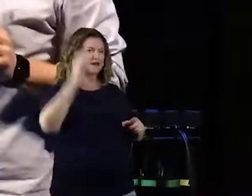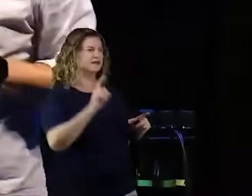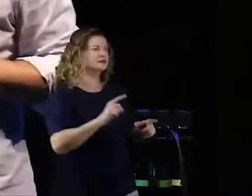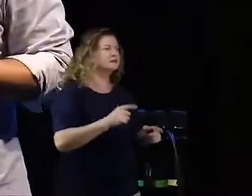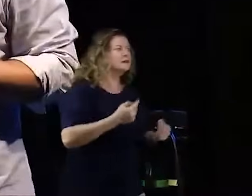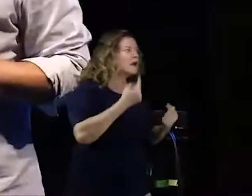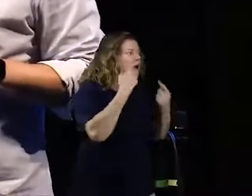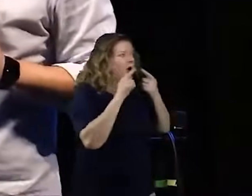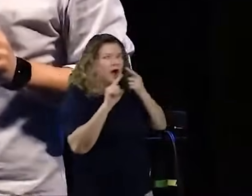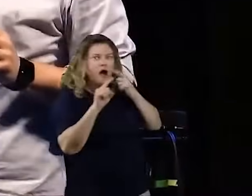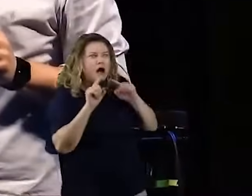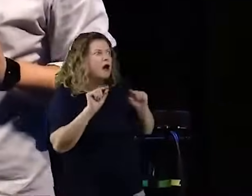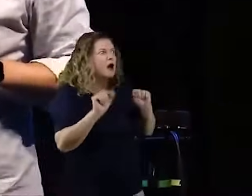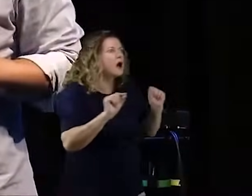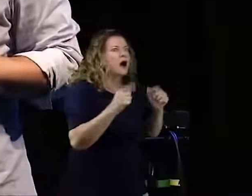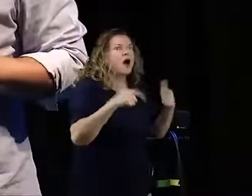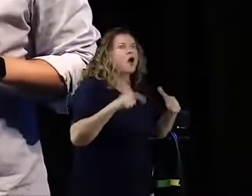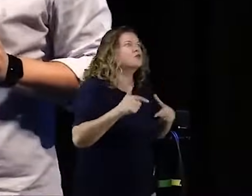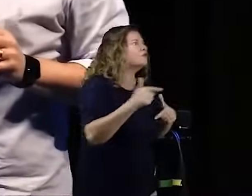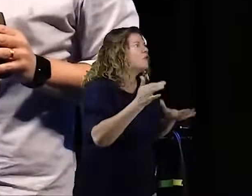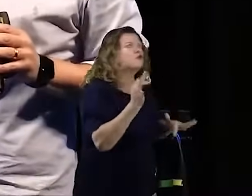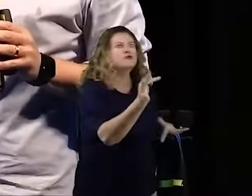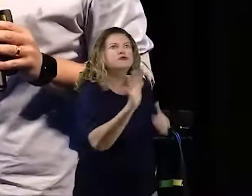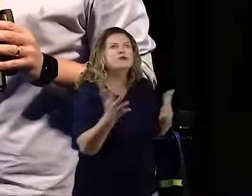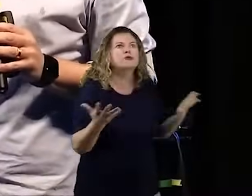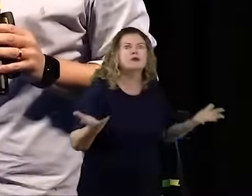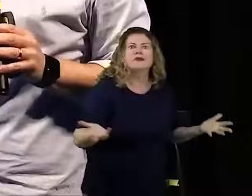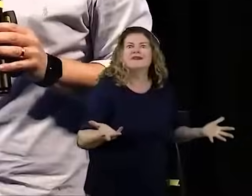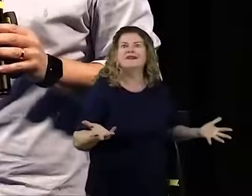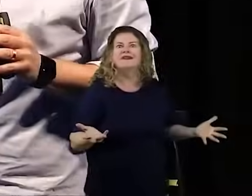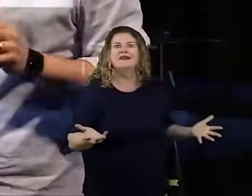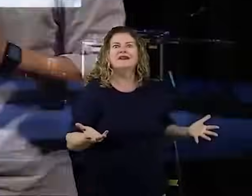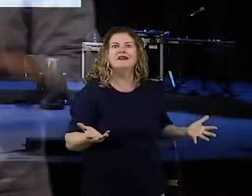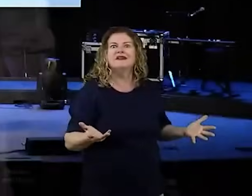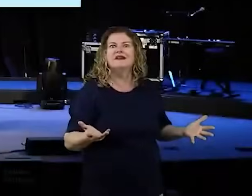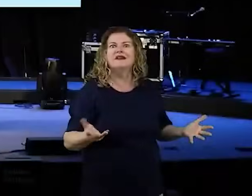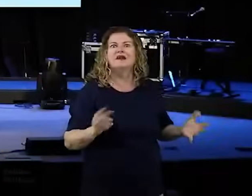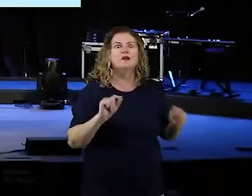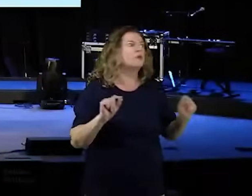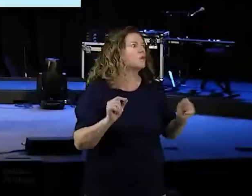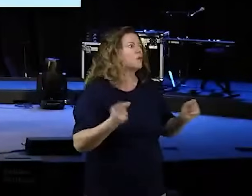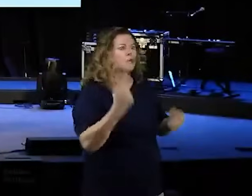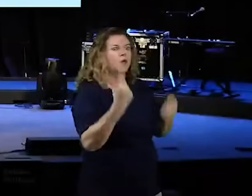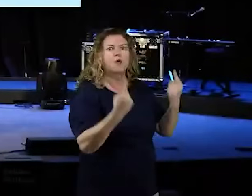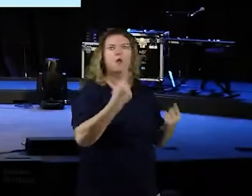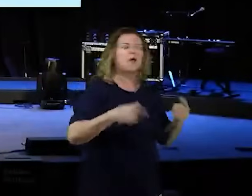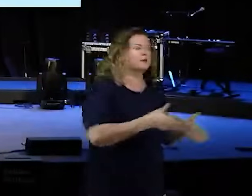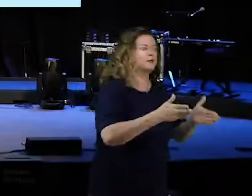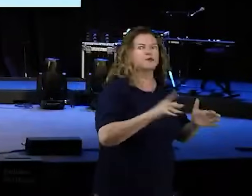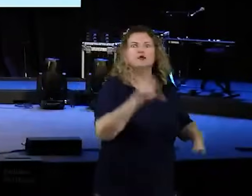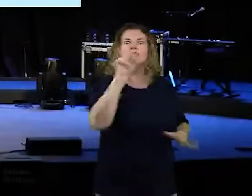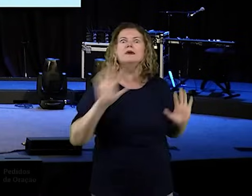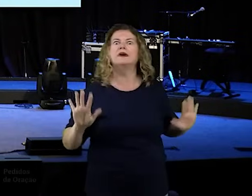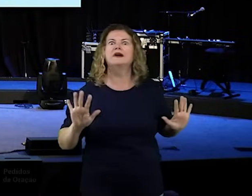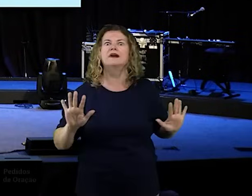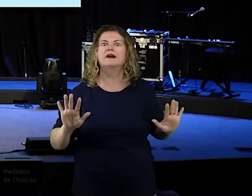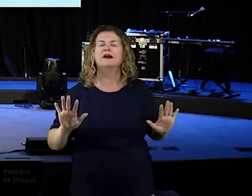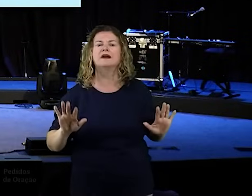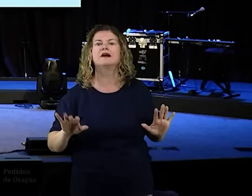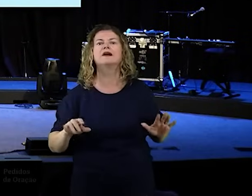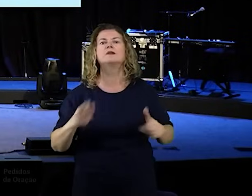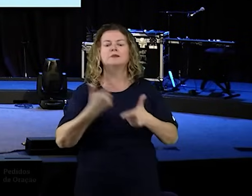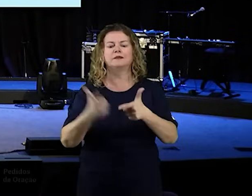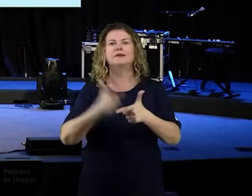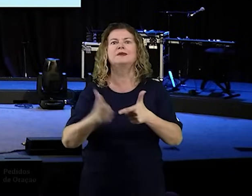consultará as dem atentará para o fígado sua direita estará adivinhação sobre a questão toda é vamos adivinhar